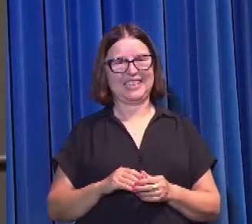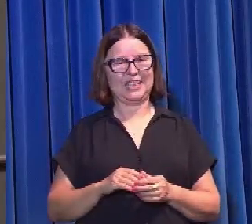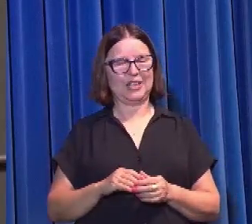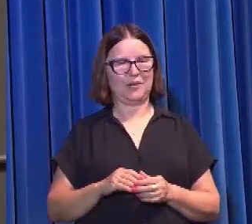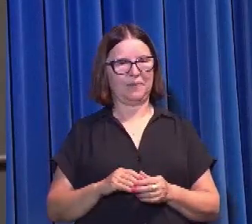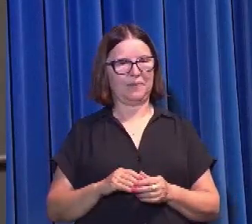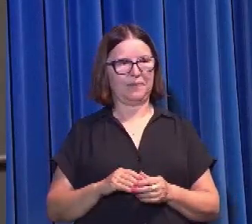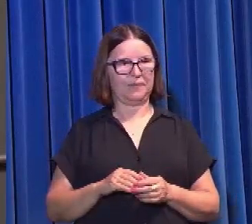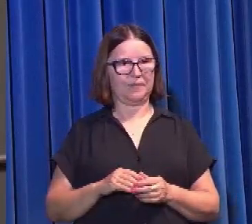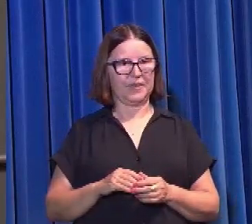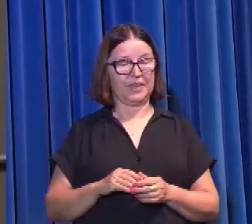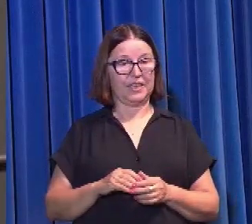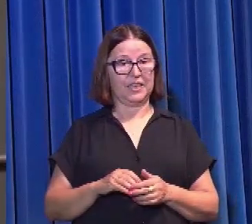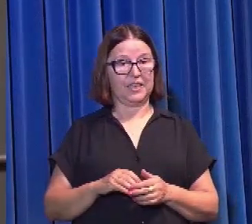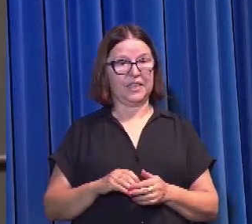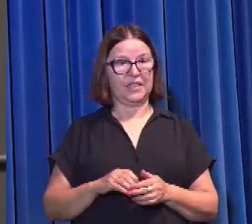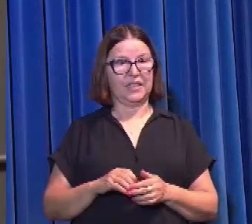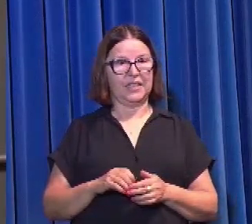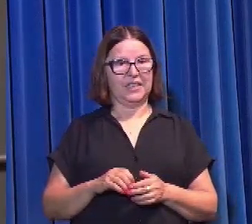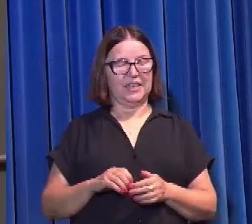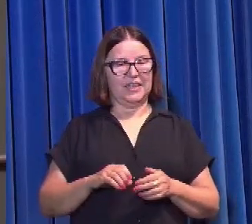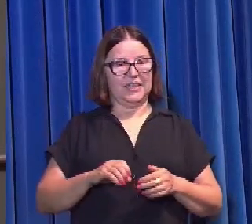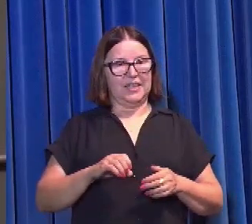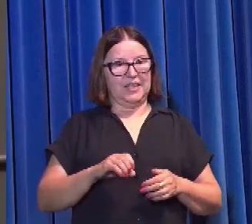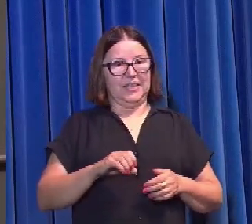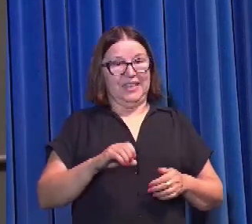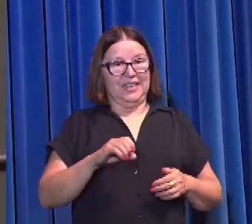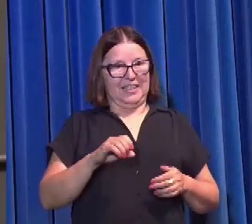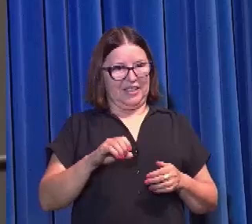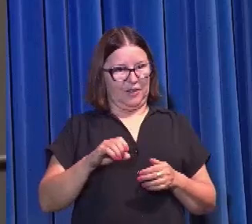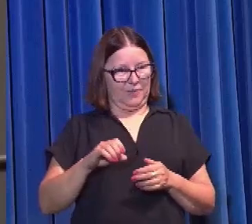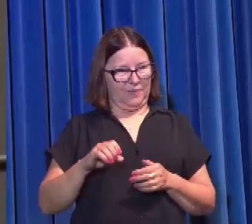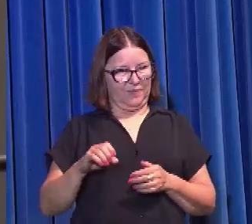Estejamos bem ou estejamos mal, você vai continuar sendo meu irmão.